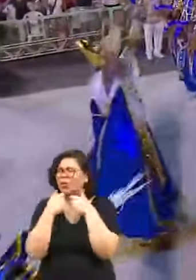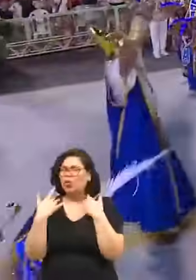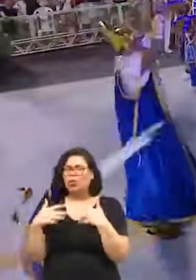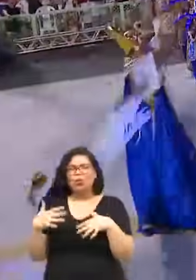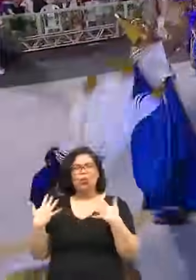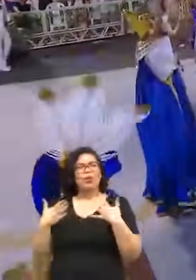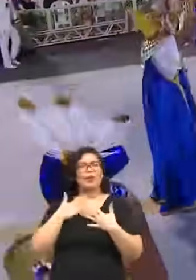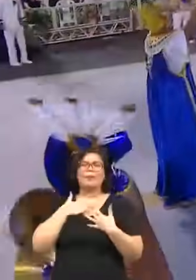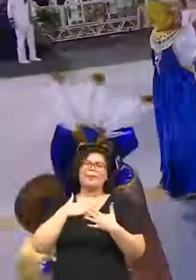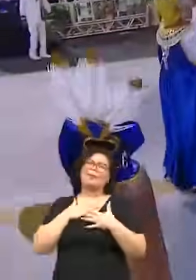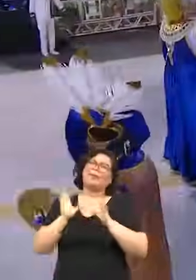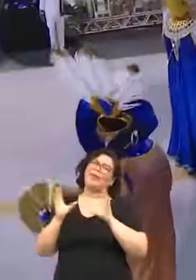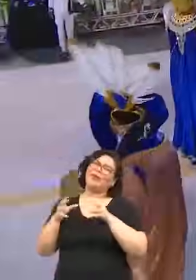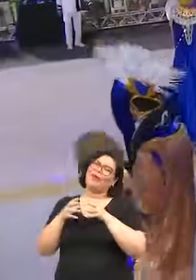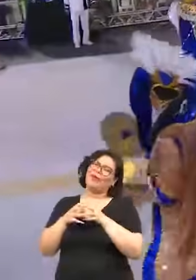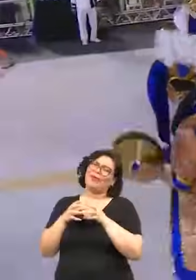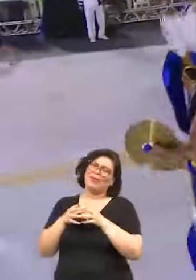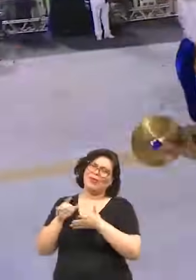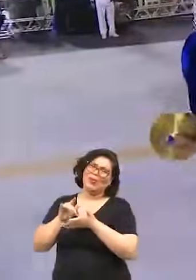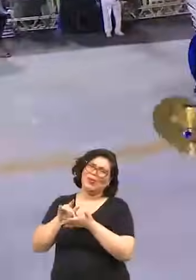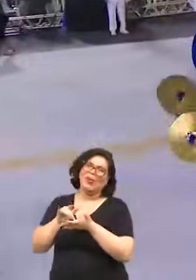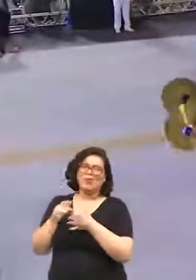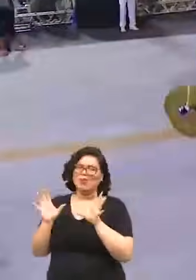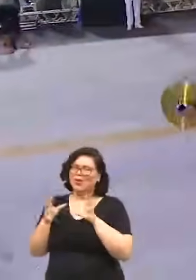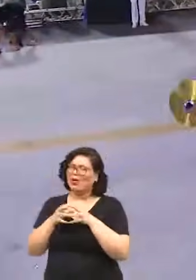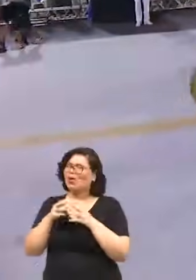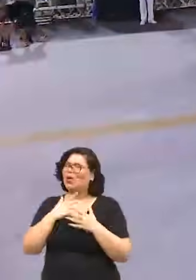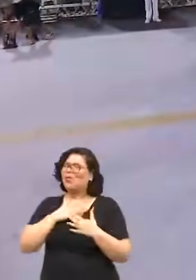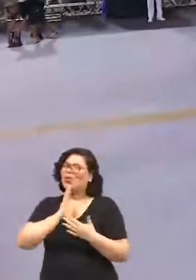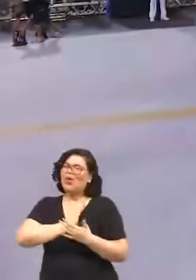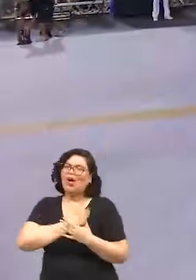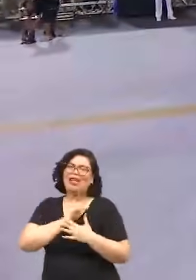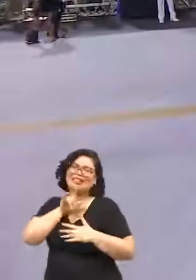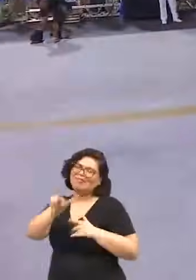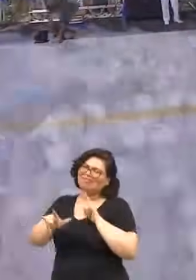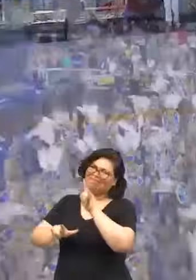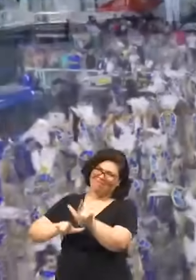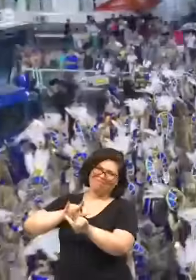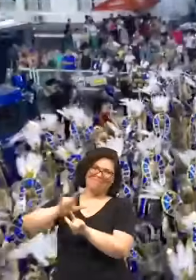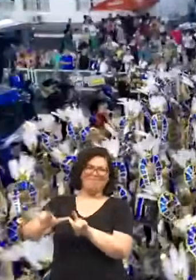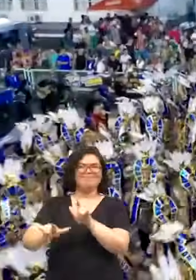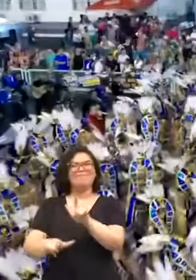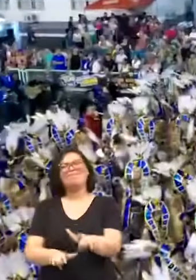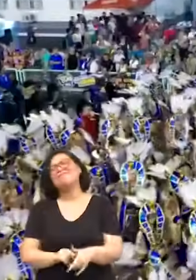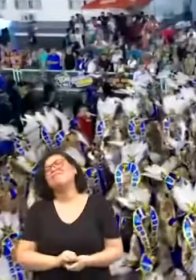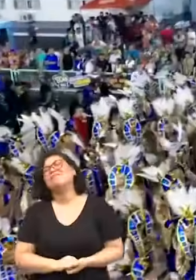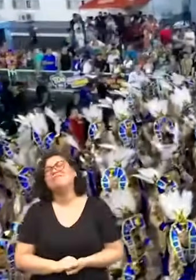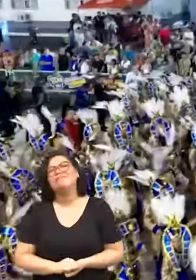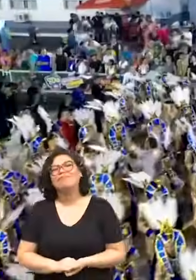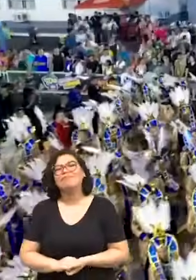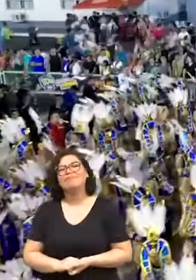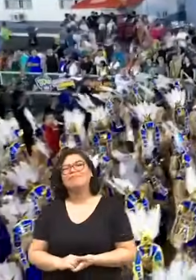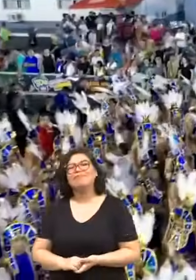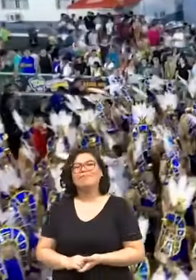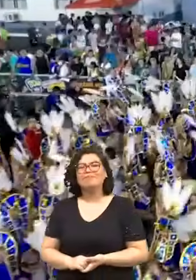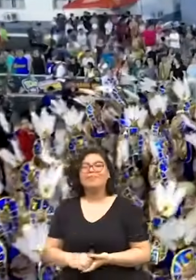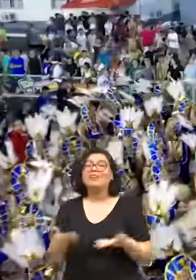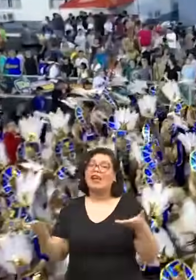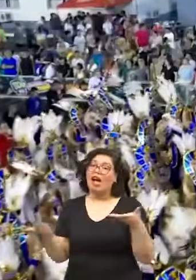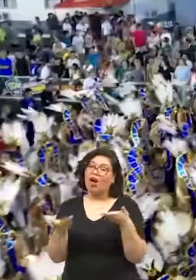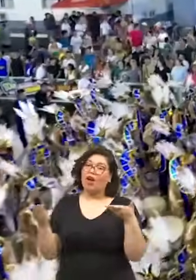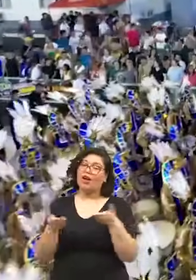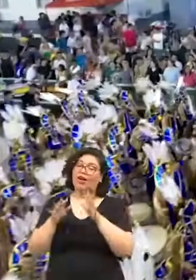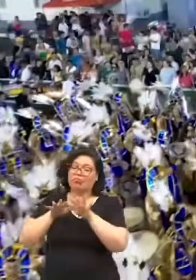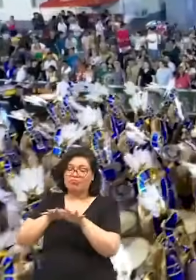escola de samba do coração. Te amo, te amo, te amo. Um balanço, então, está encerrando o